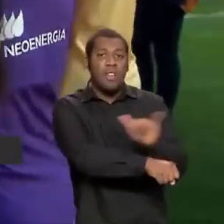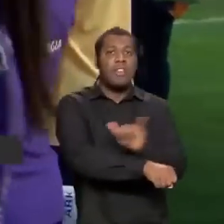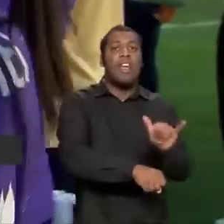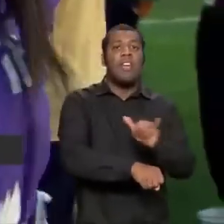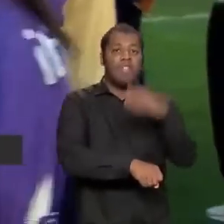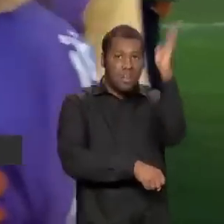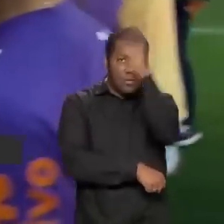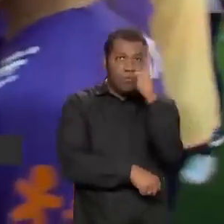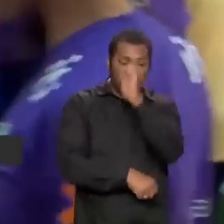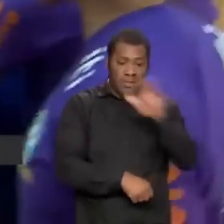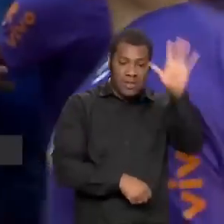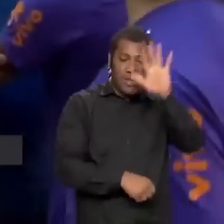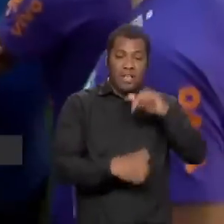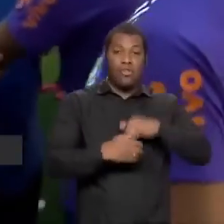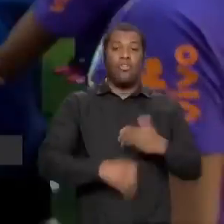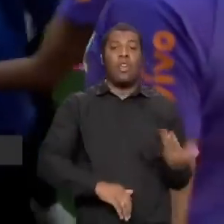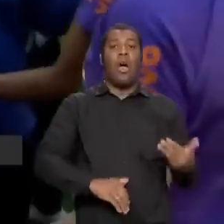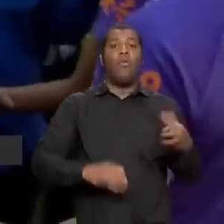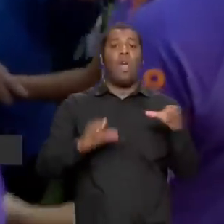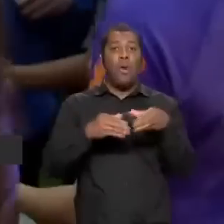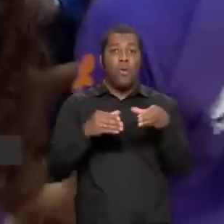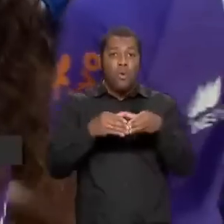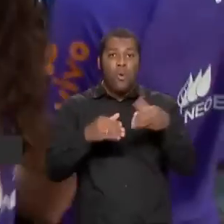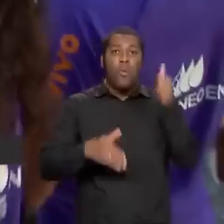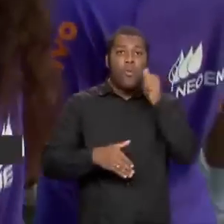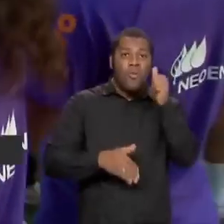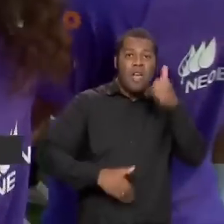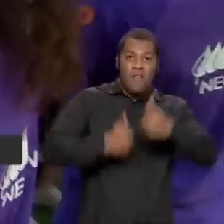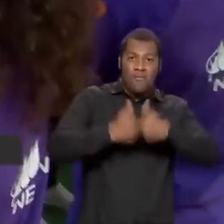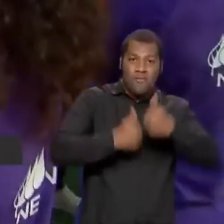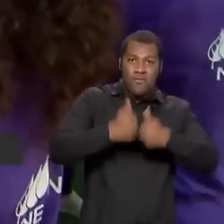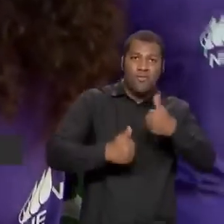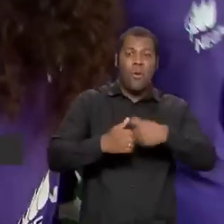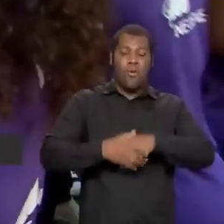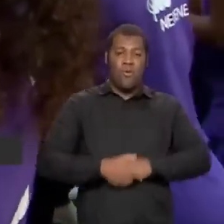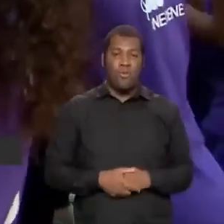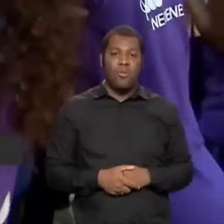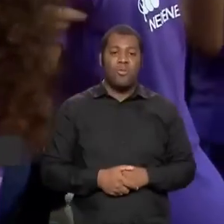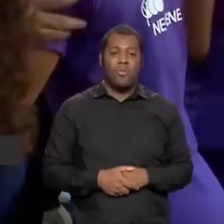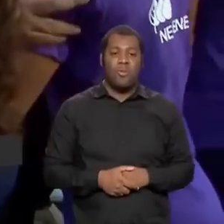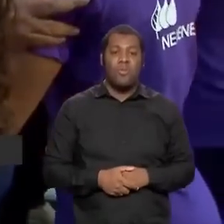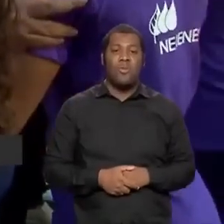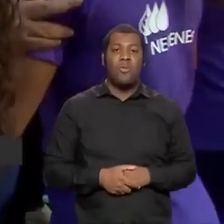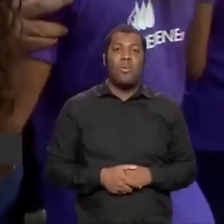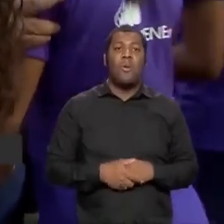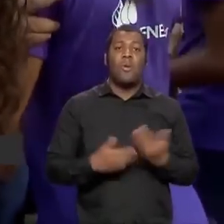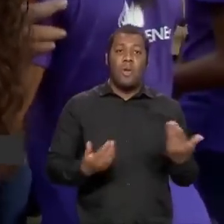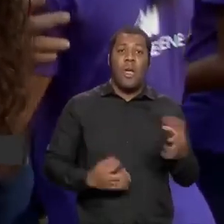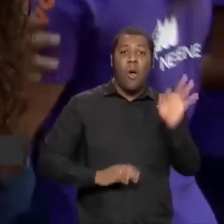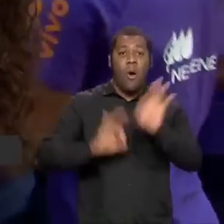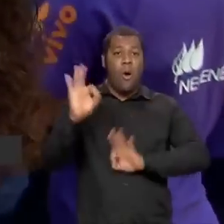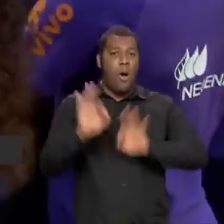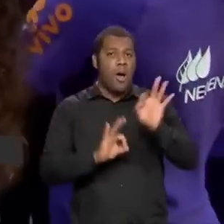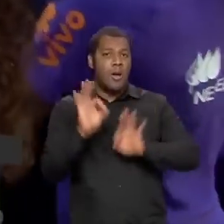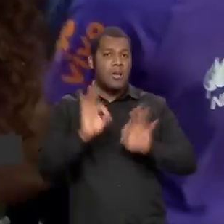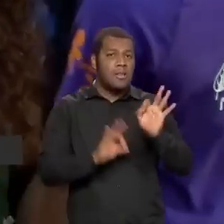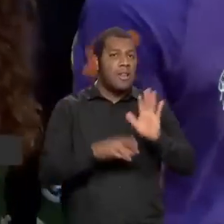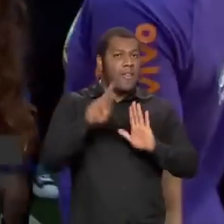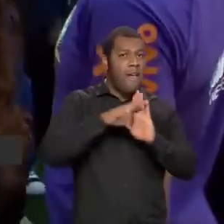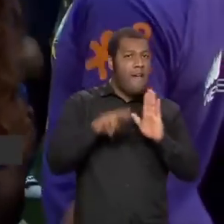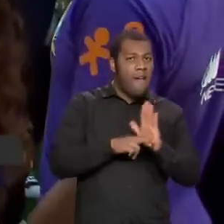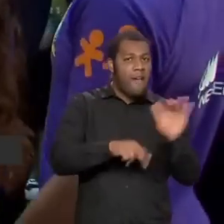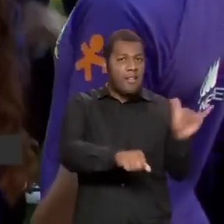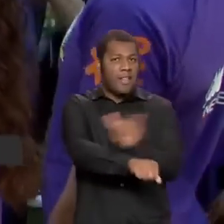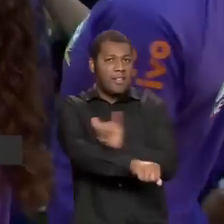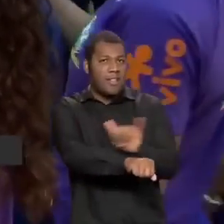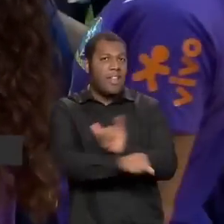estratégia nacional para o futebol feminino, destaca que se estabeleçam critérios e mecanismos